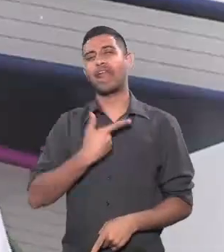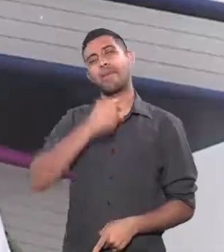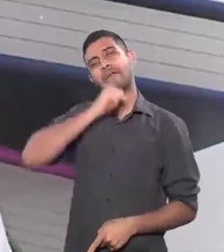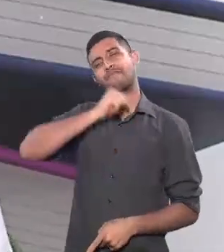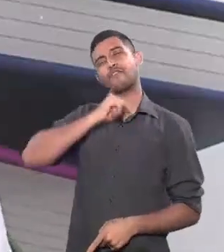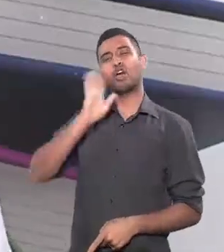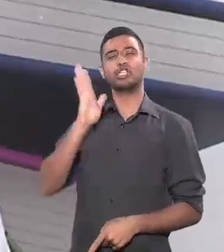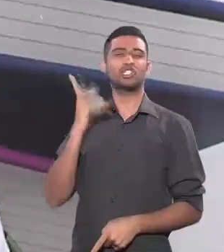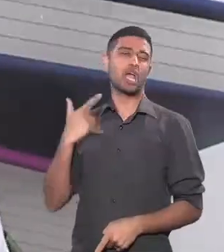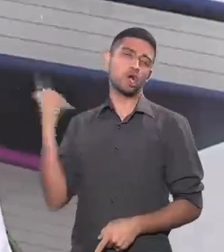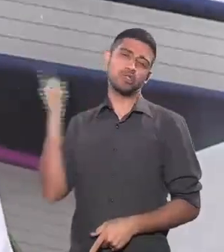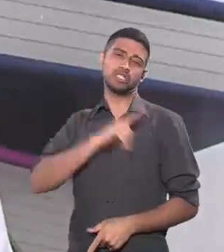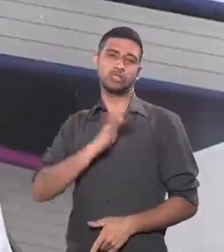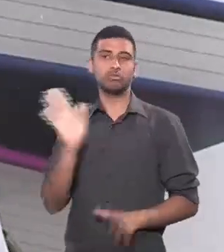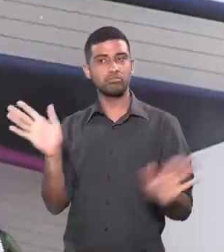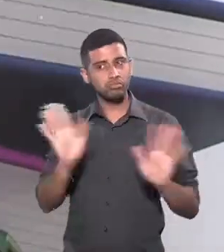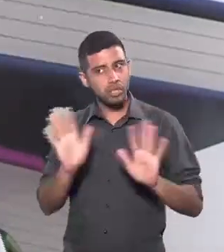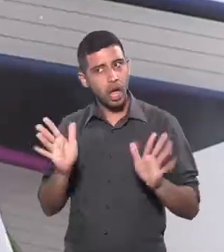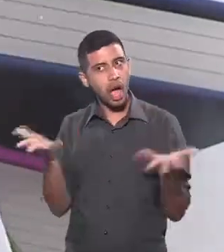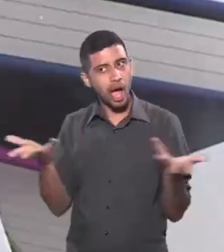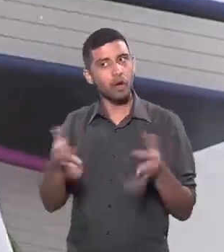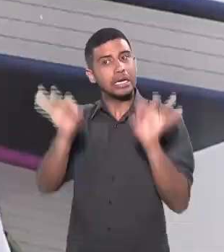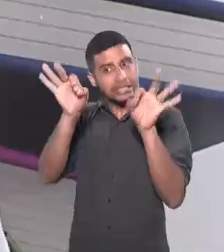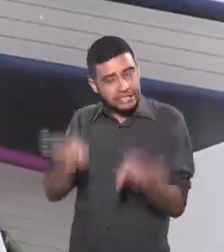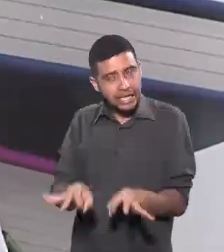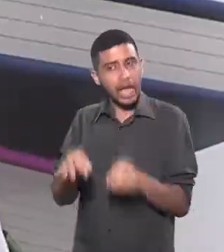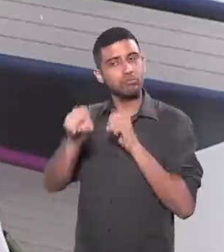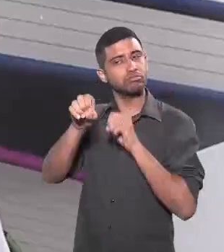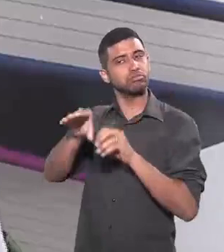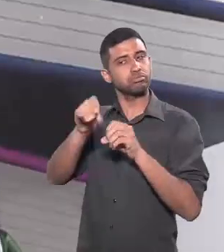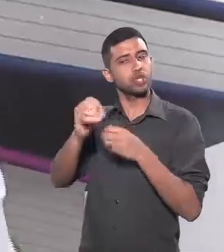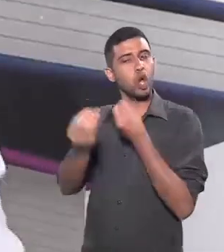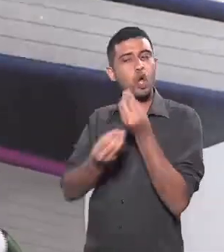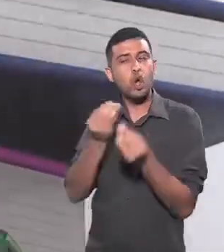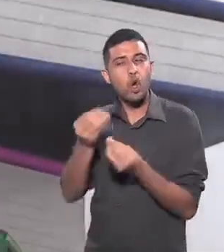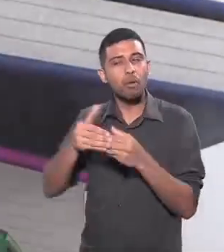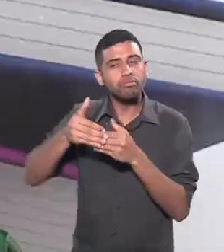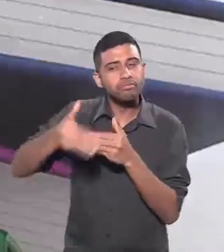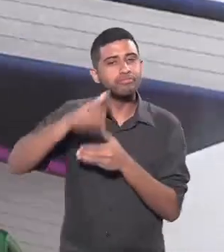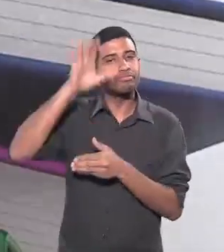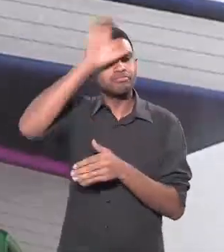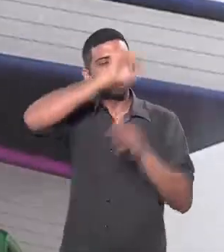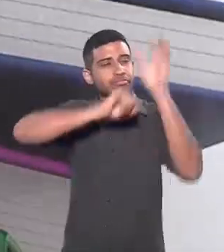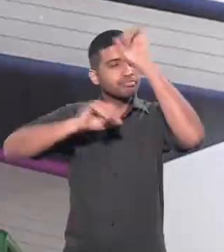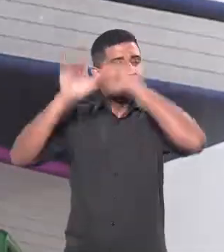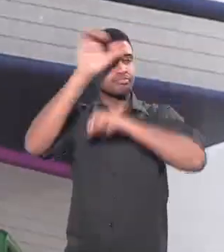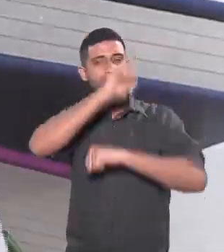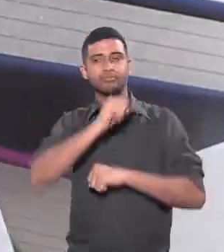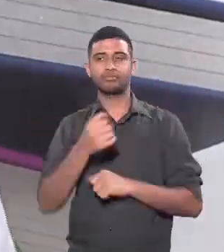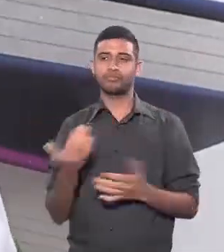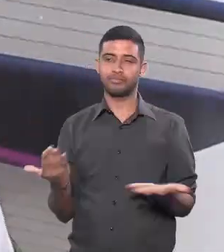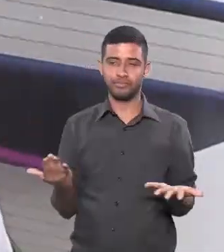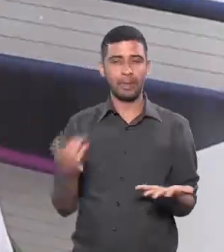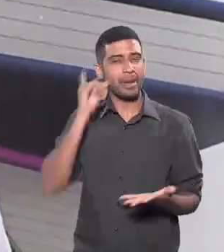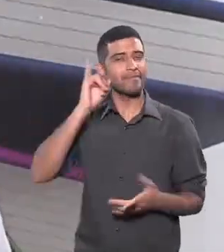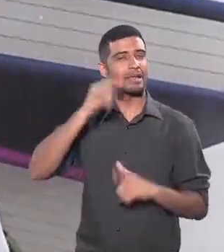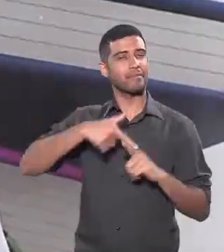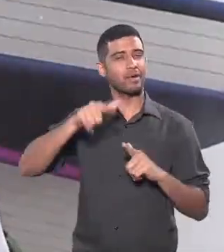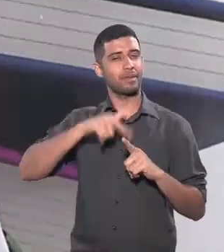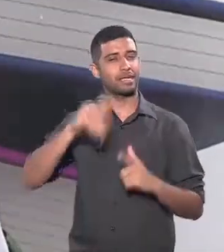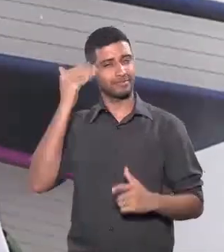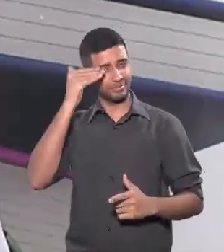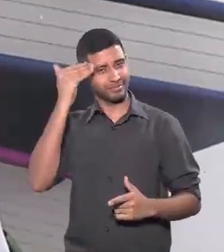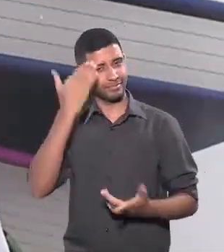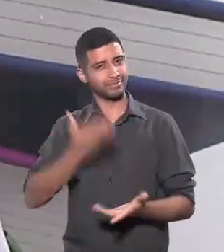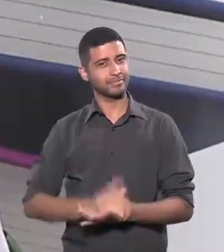avó sempre fez assim e deu certo. Eu falei, não, mas não é assim, agora a gente vai trabalhando da forma correta, para você fazer certinho. Entendeu? E não tem nenhum problema nenhum. Para não ter que...